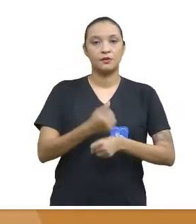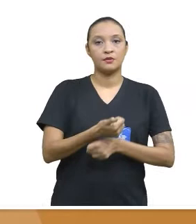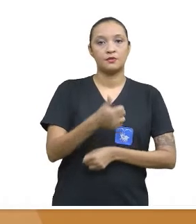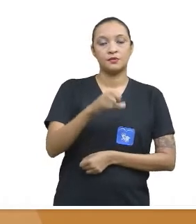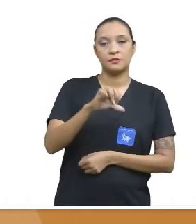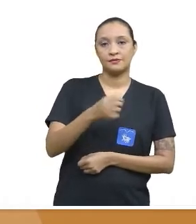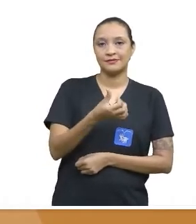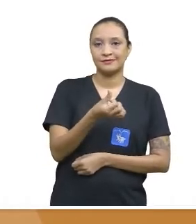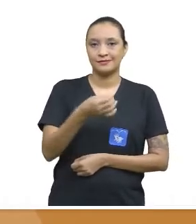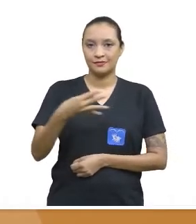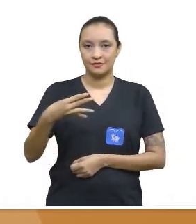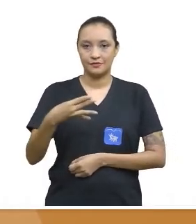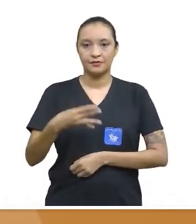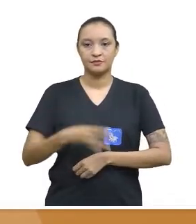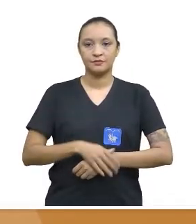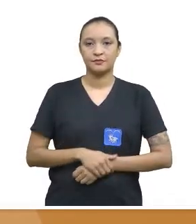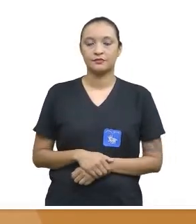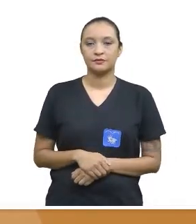1964.